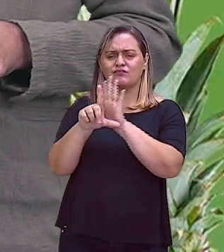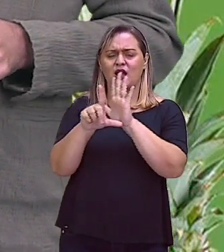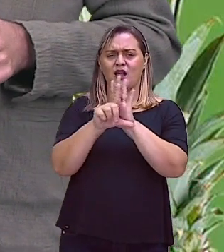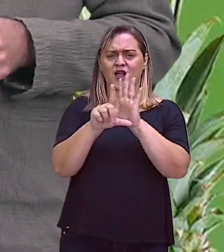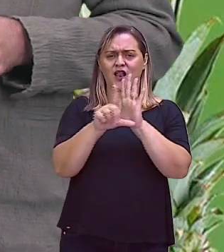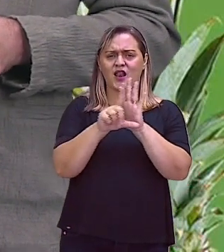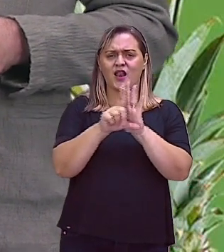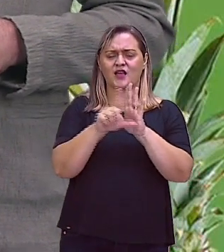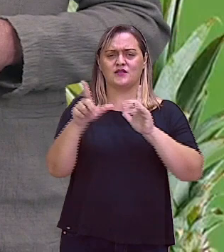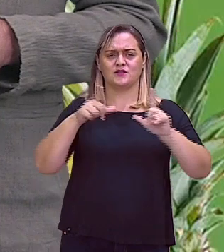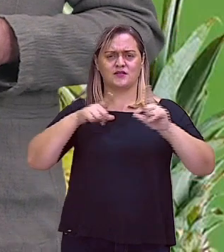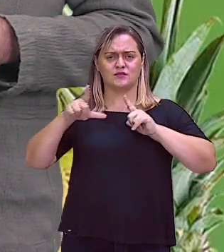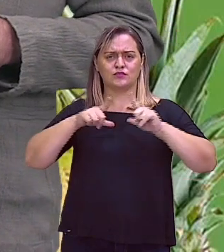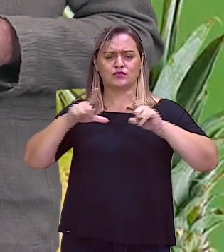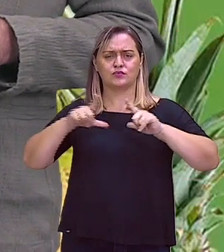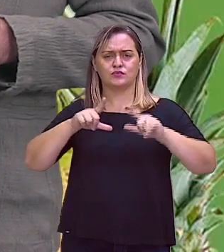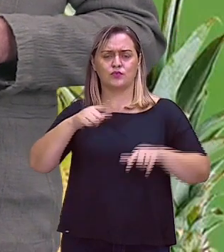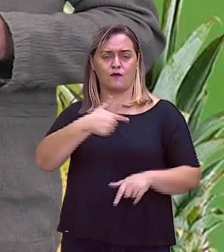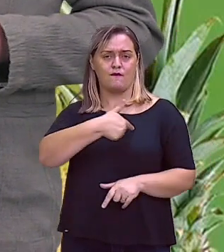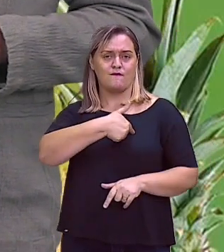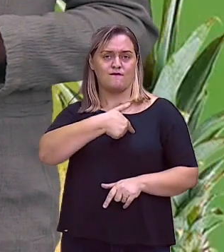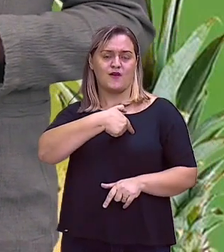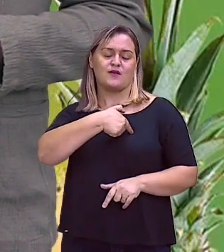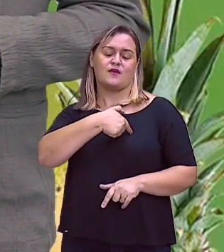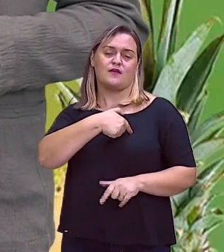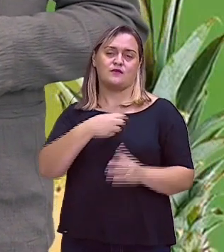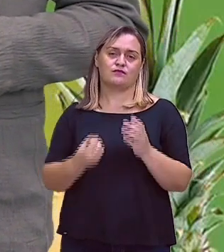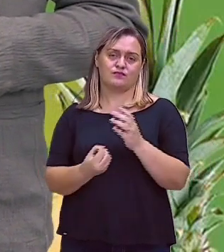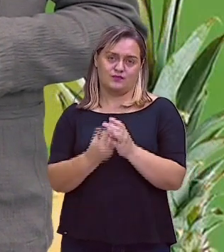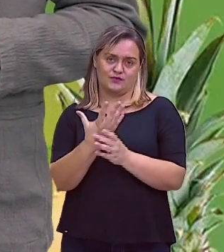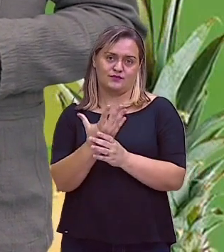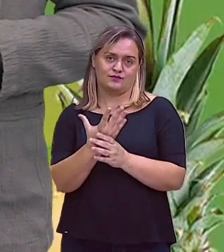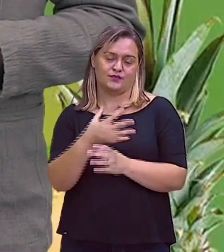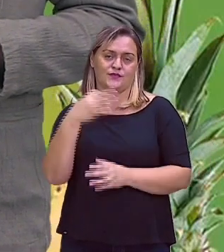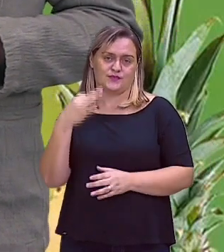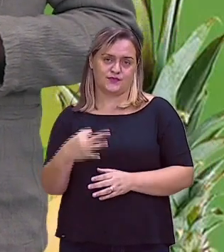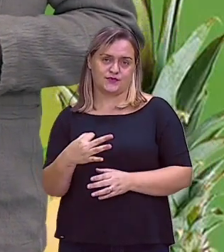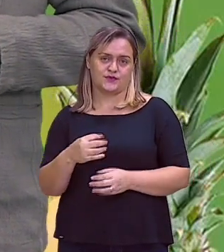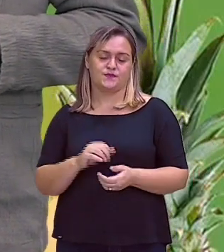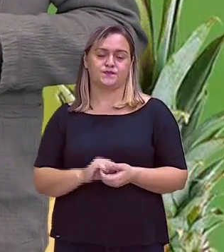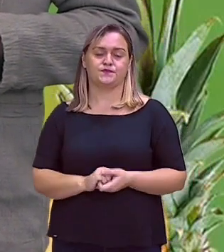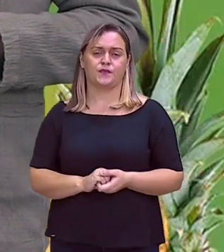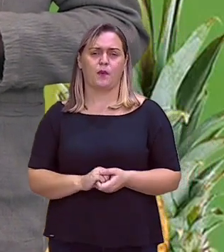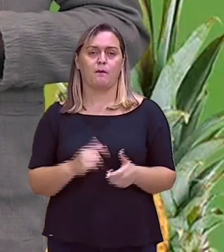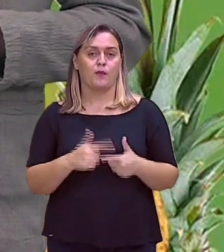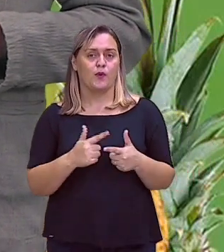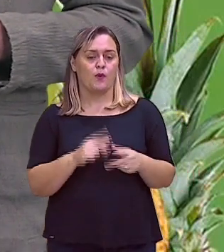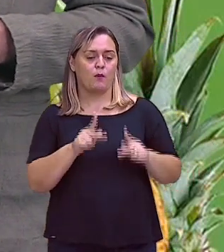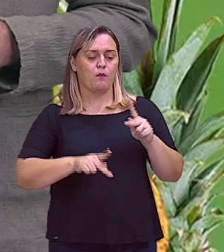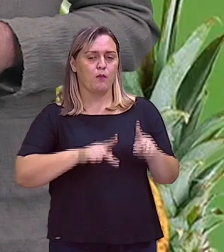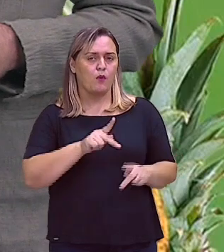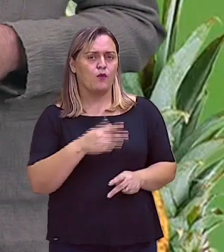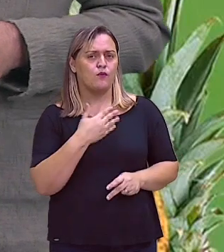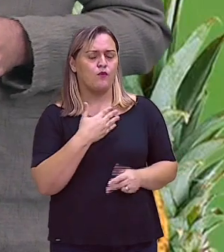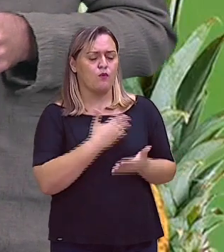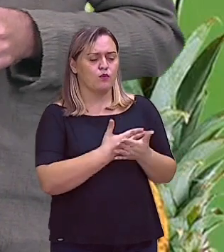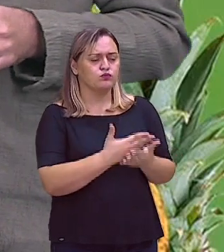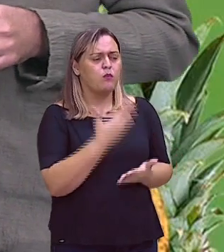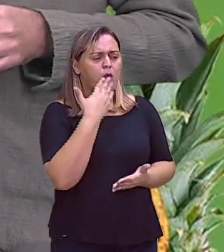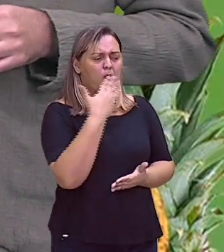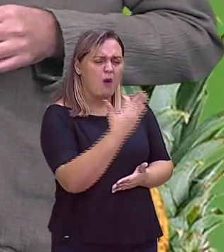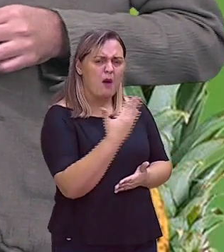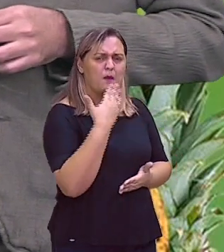por ele nos anos finais de sua ditadura para mim já era uma reivindicação do Povo e entre os